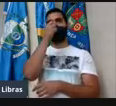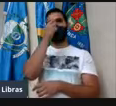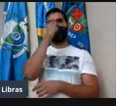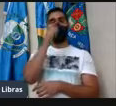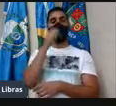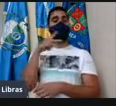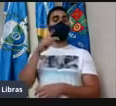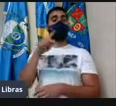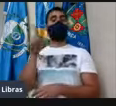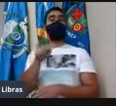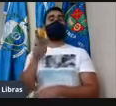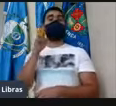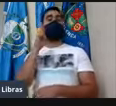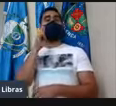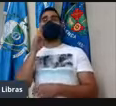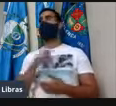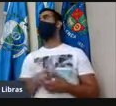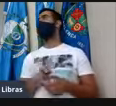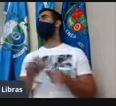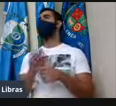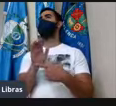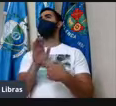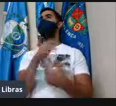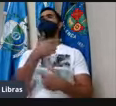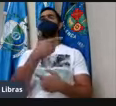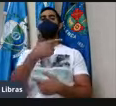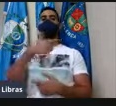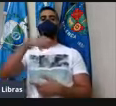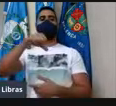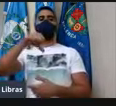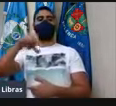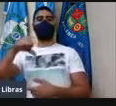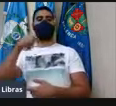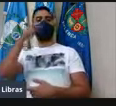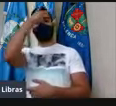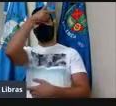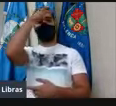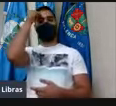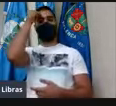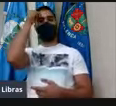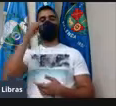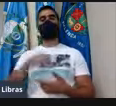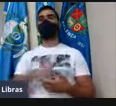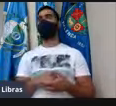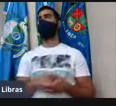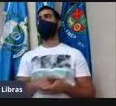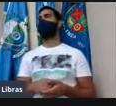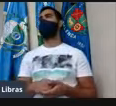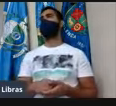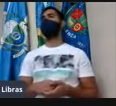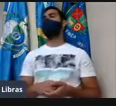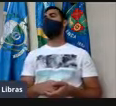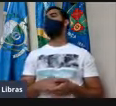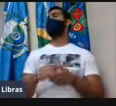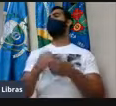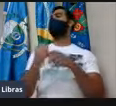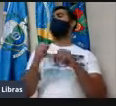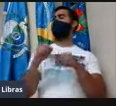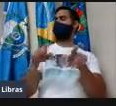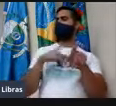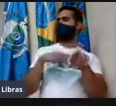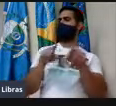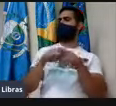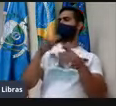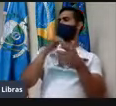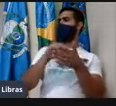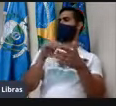Vereador professor Rafael faz a indicação 299 ao prefeito municipal para que viabilize, através da secretaria